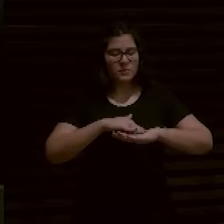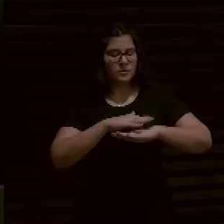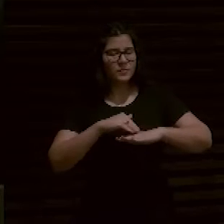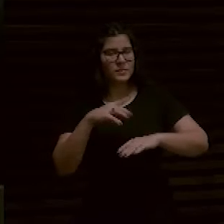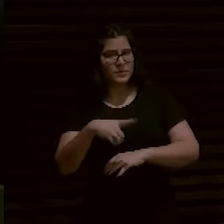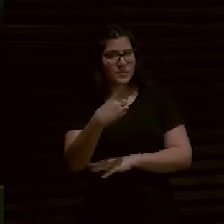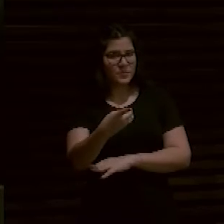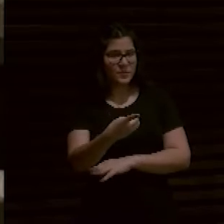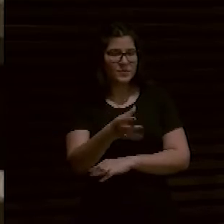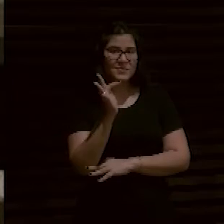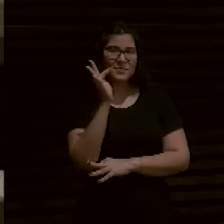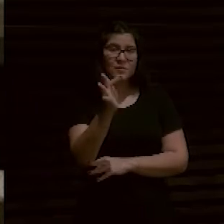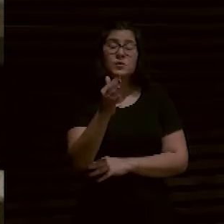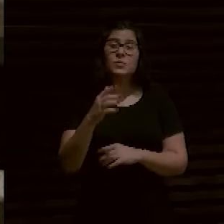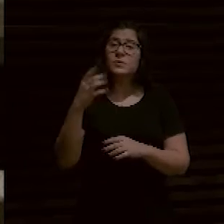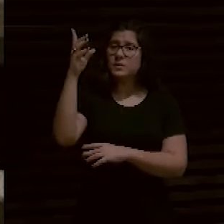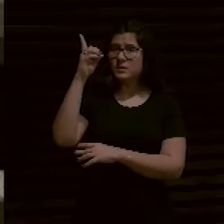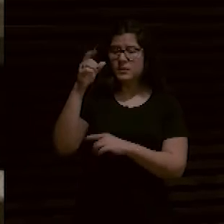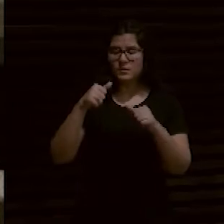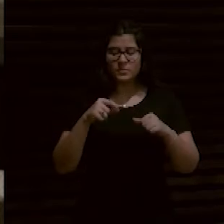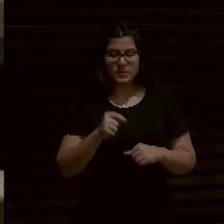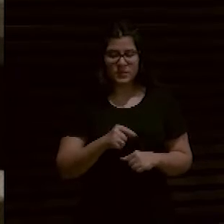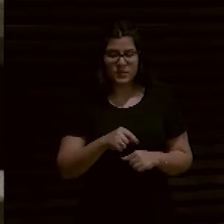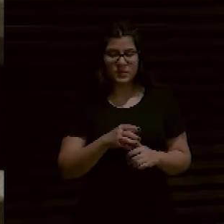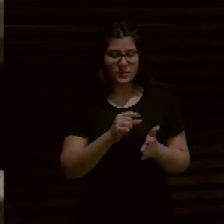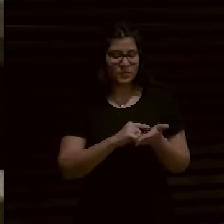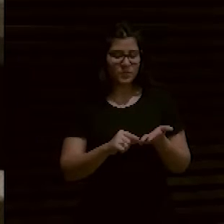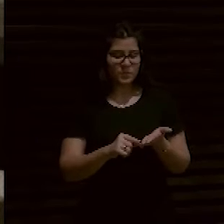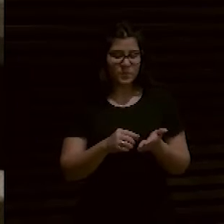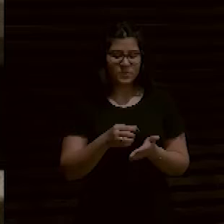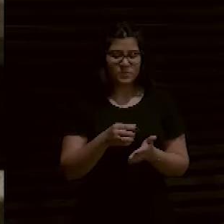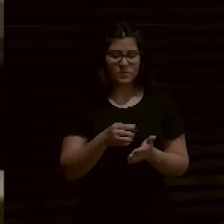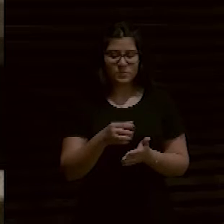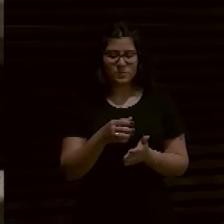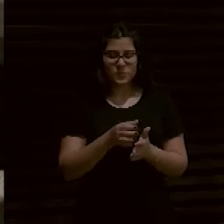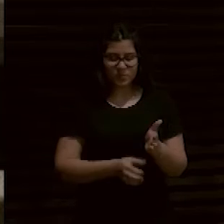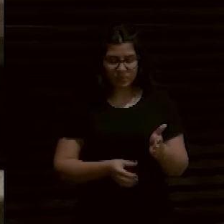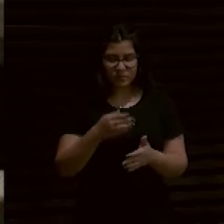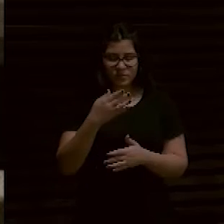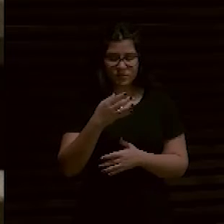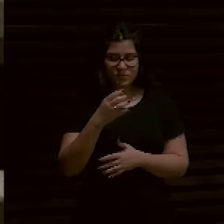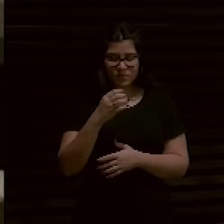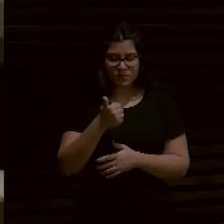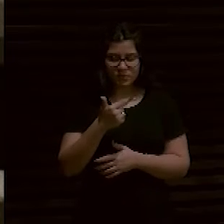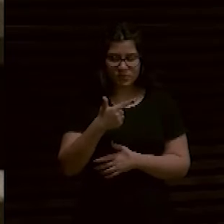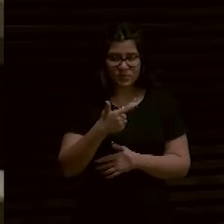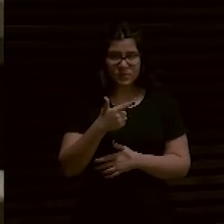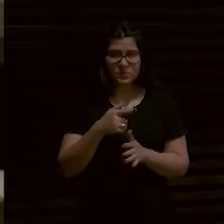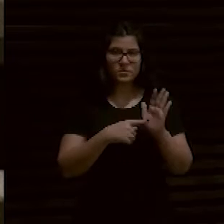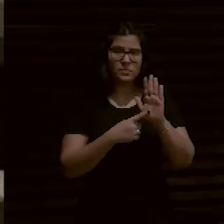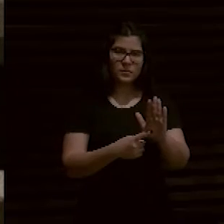momento. Deus aqui então, no capítulo 17, apresenta uma